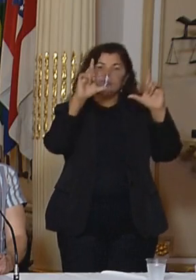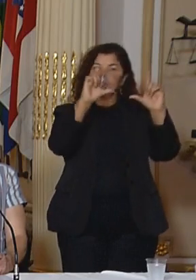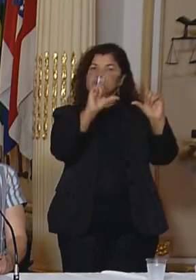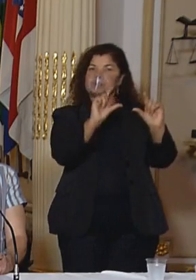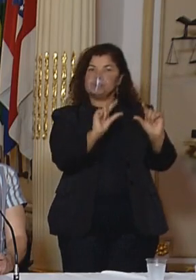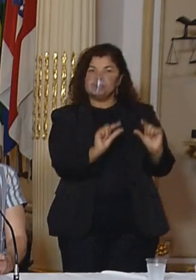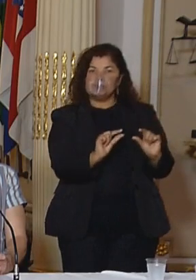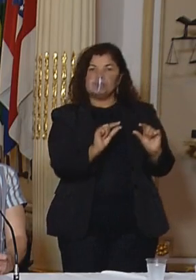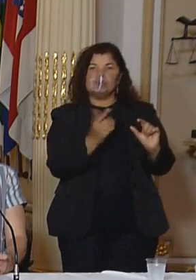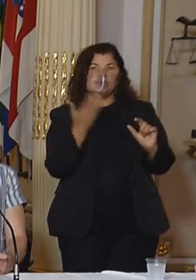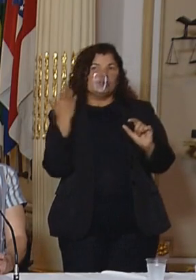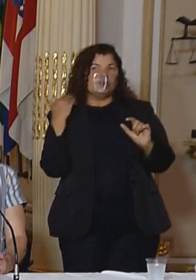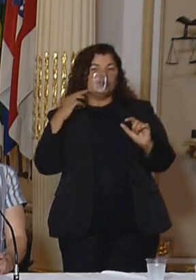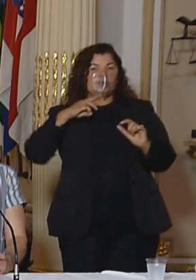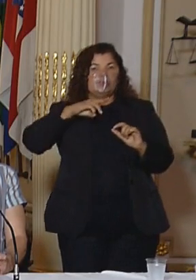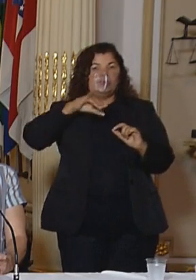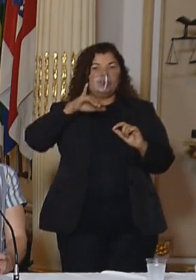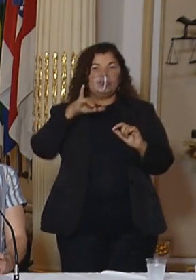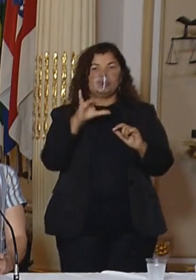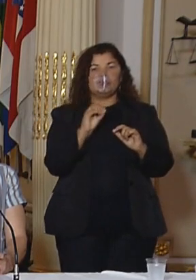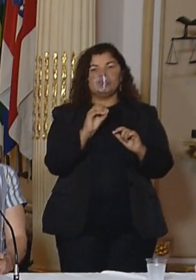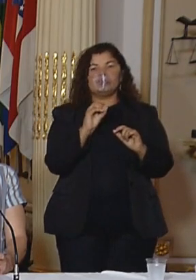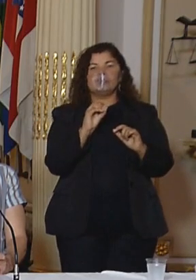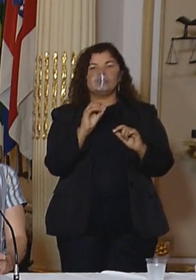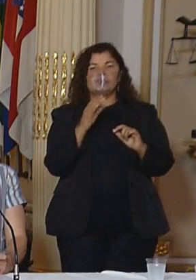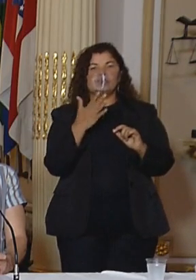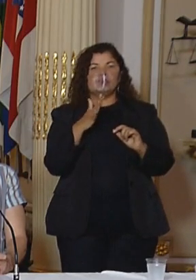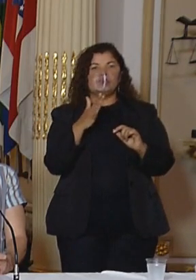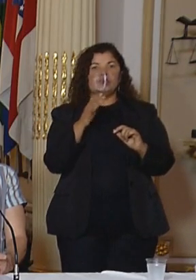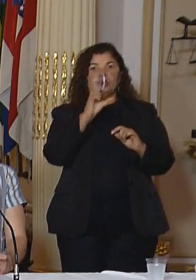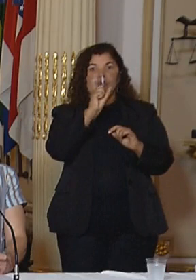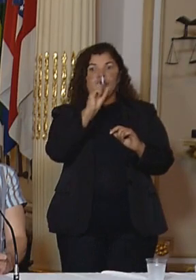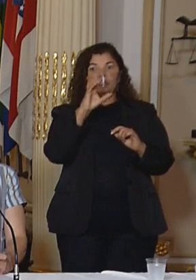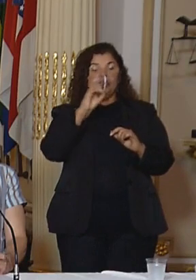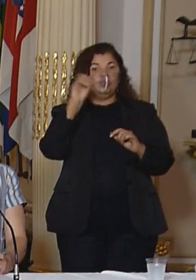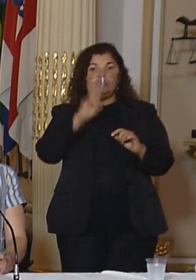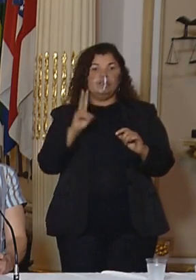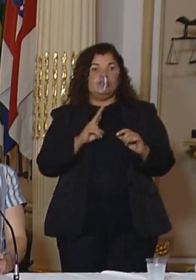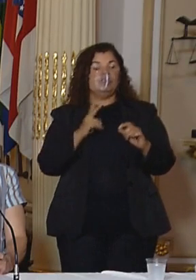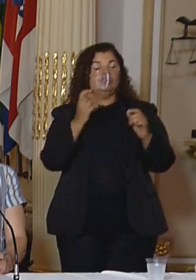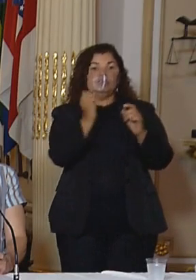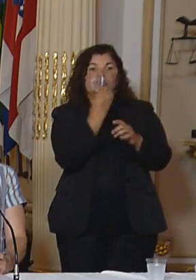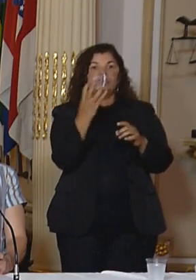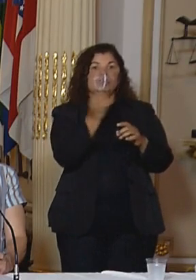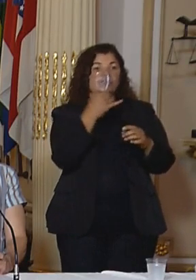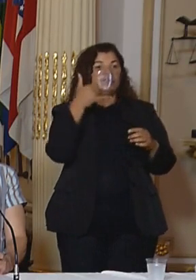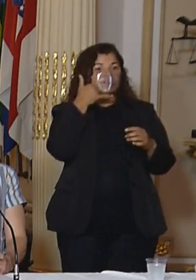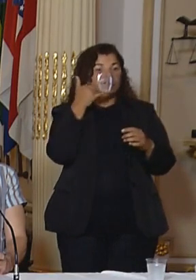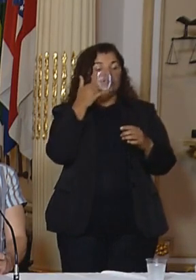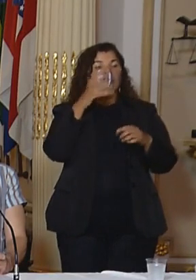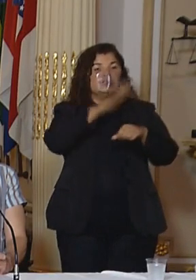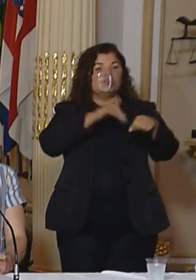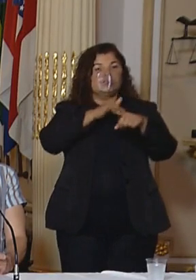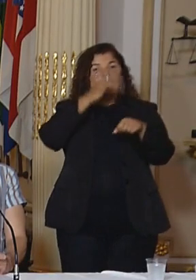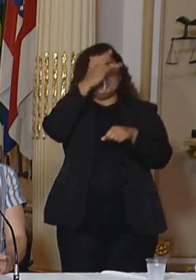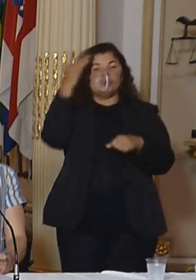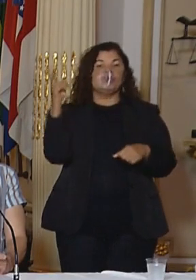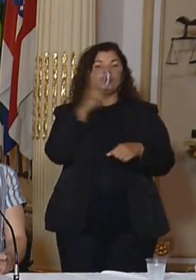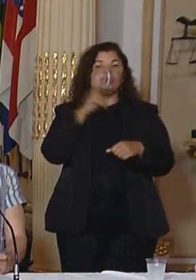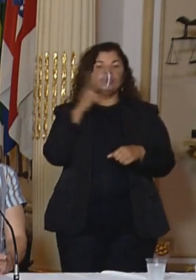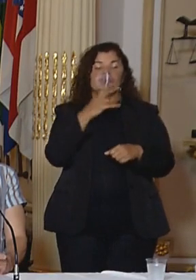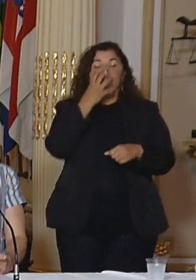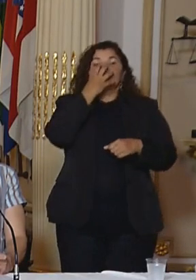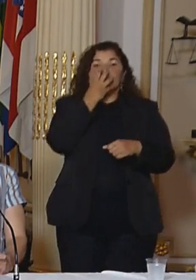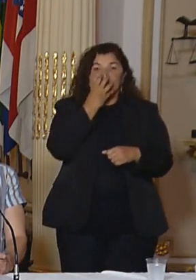maio, foram acionadas 80 vezes ambulâncias para atender pessoas com síndrome respiratória aguda grave. Esse número de